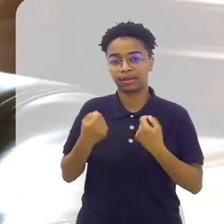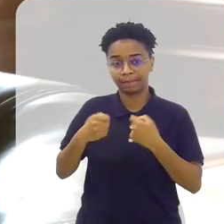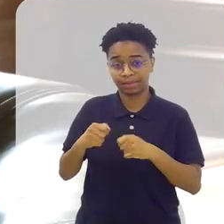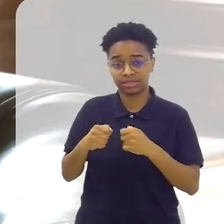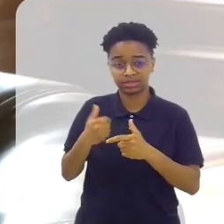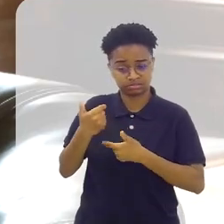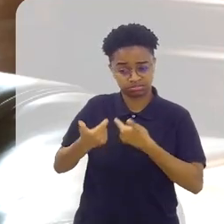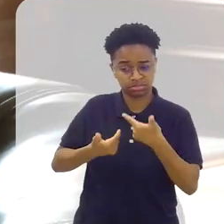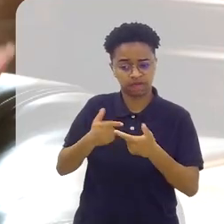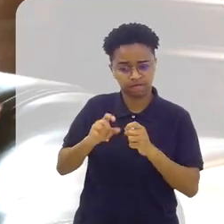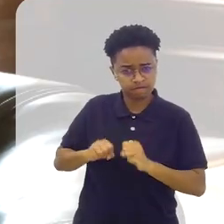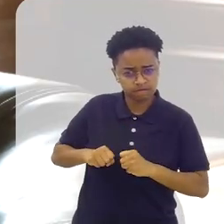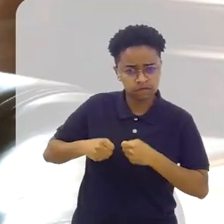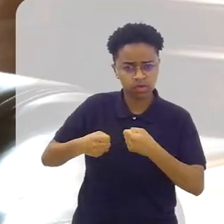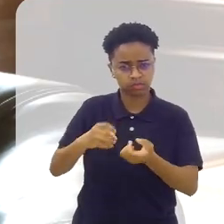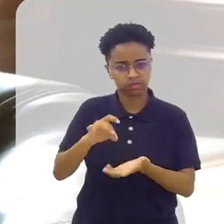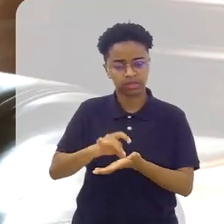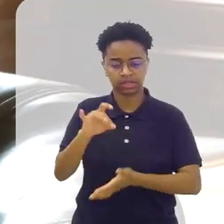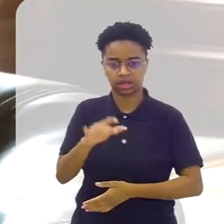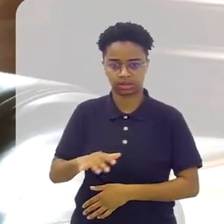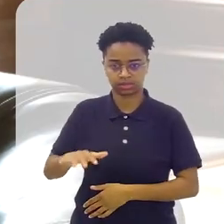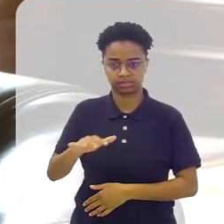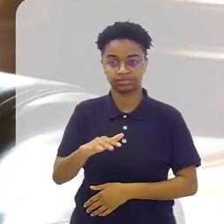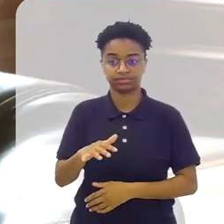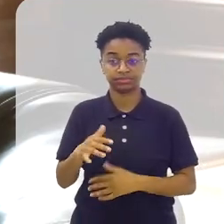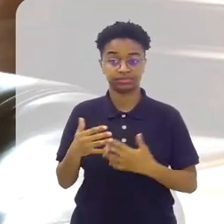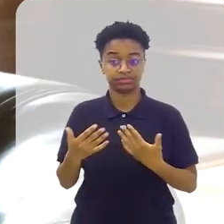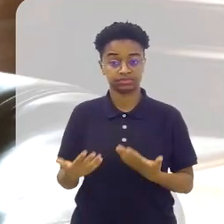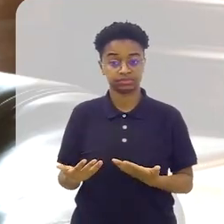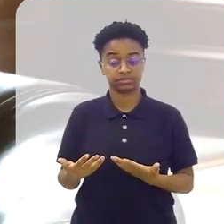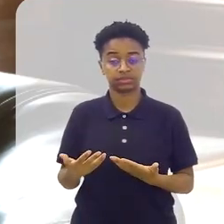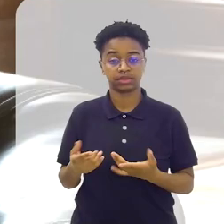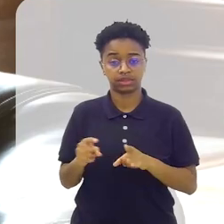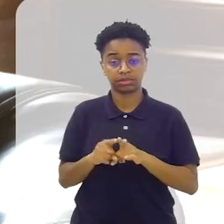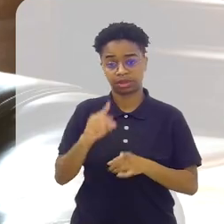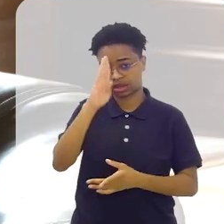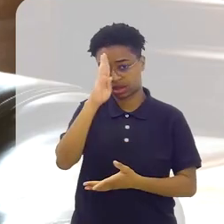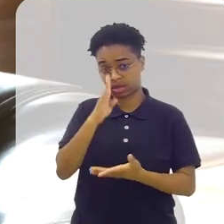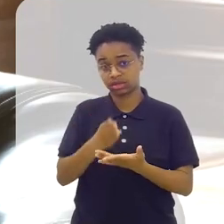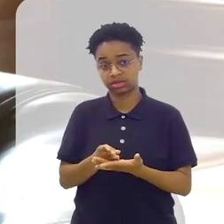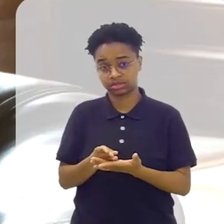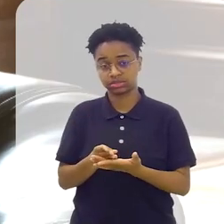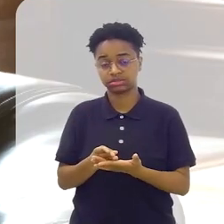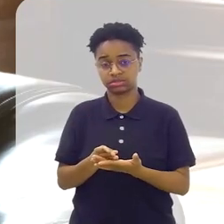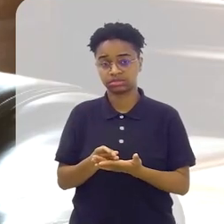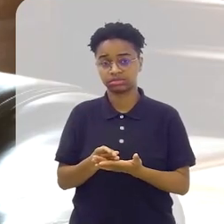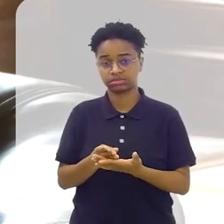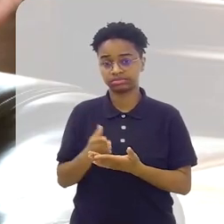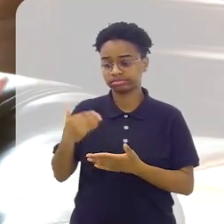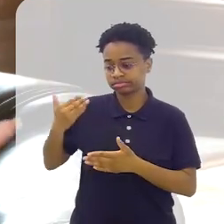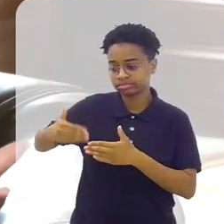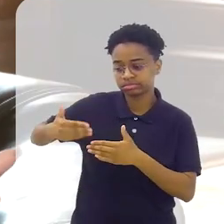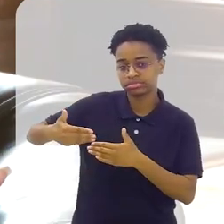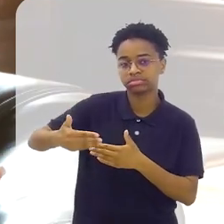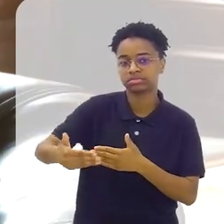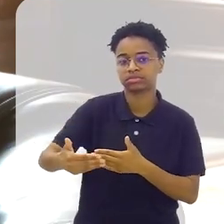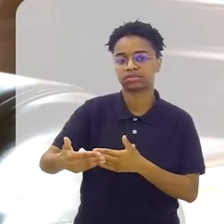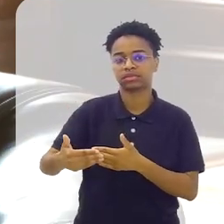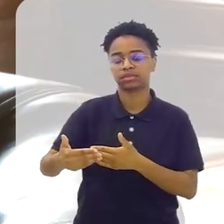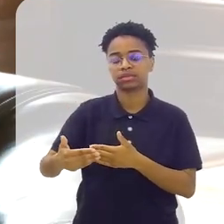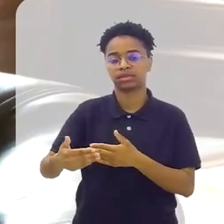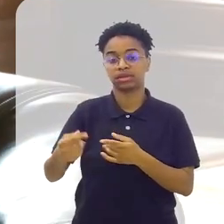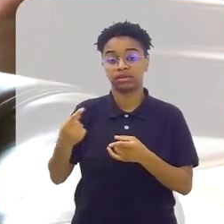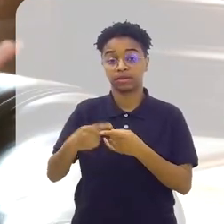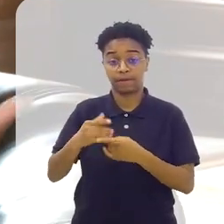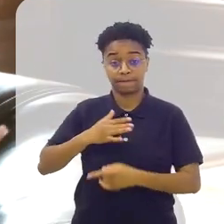tem que estar investindo né nesse lado e acreditando né